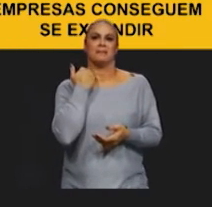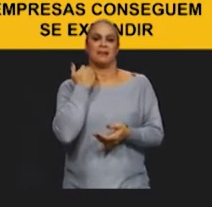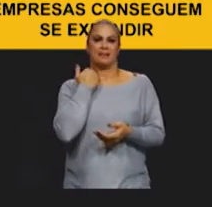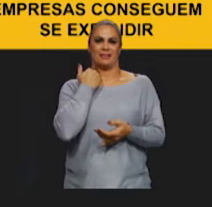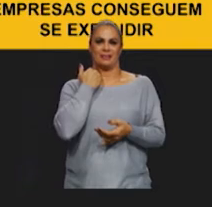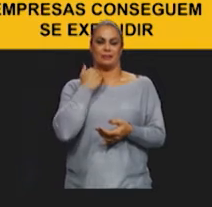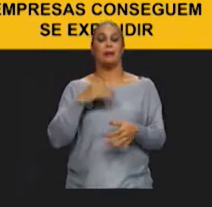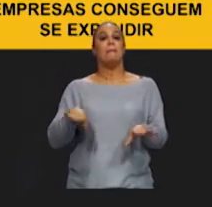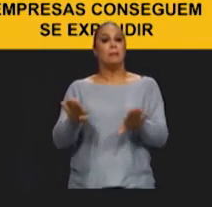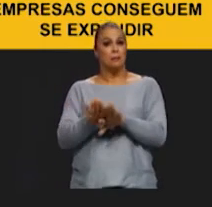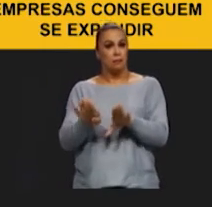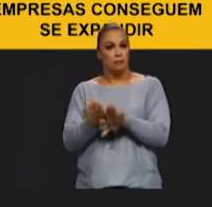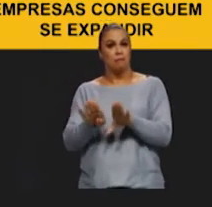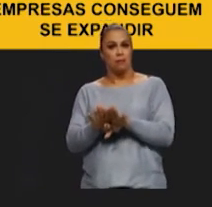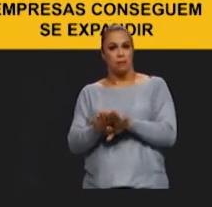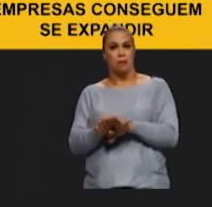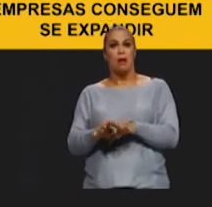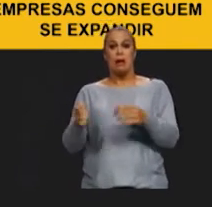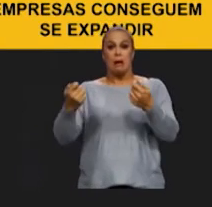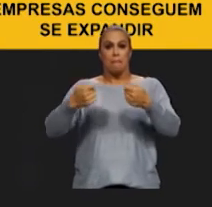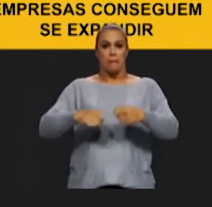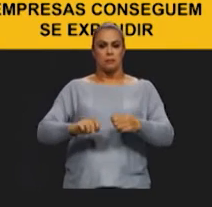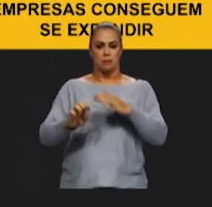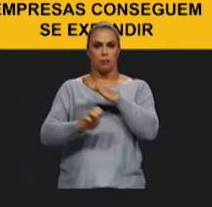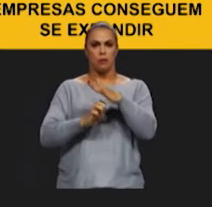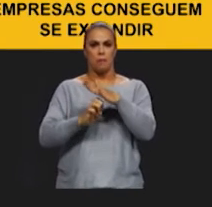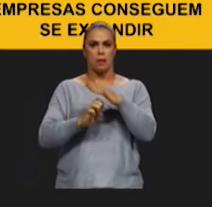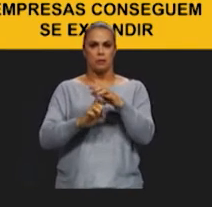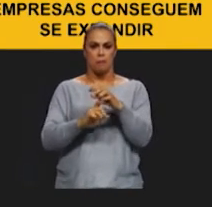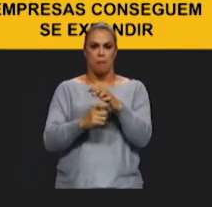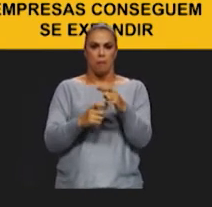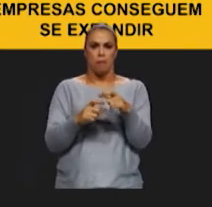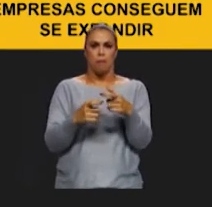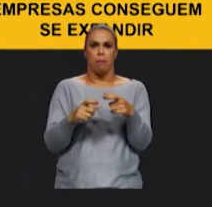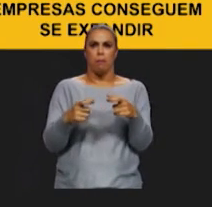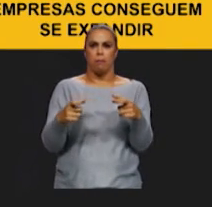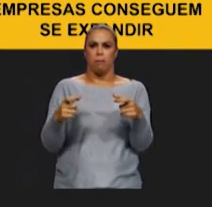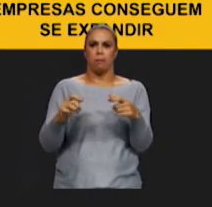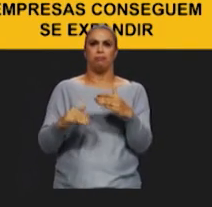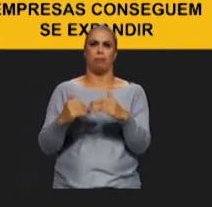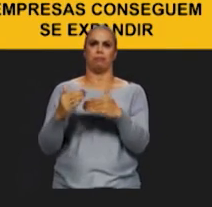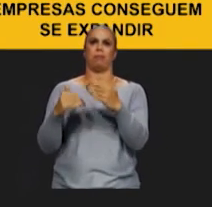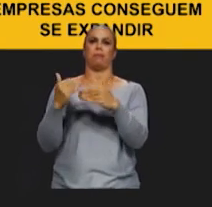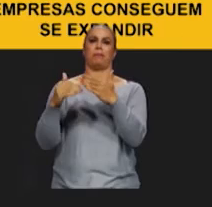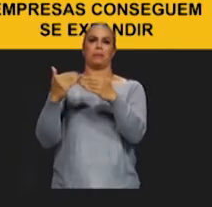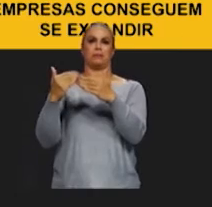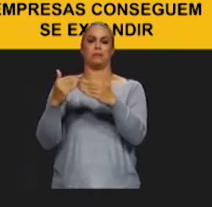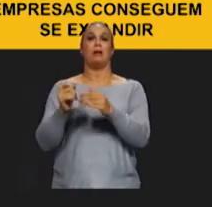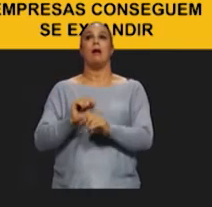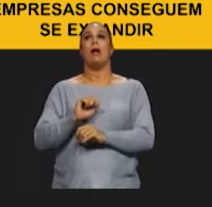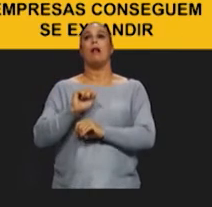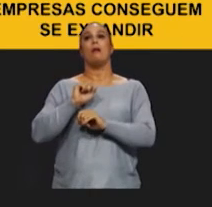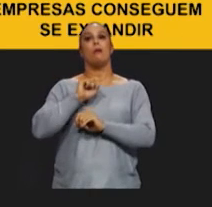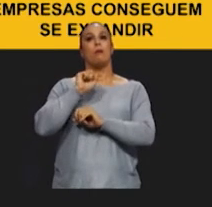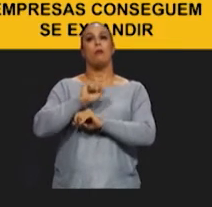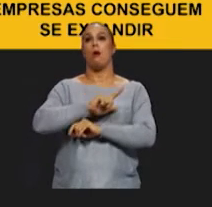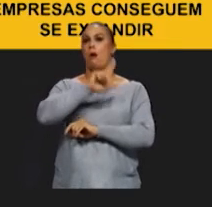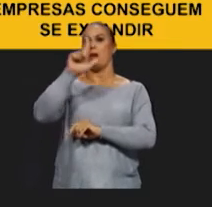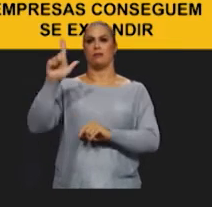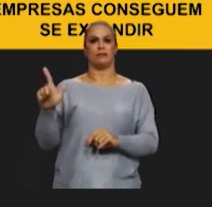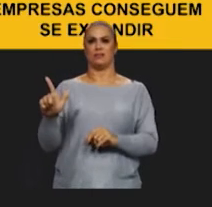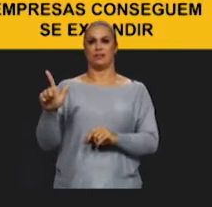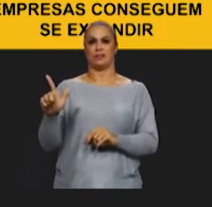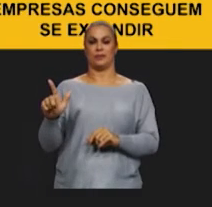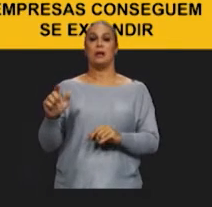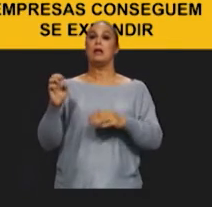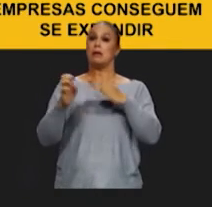maior capacidade de expansão das empresas. É lógico que a empresa, né, a sua empresa, a minha empresa, se fosse o caso,